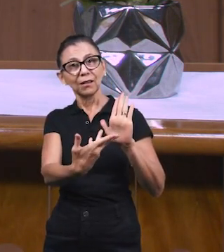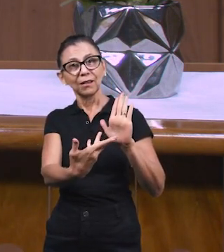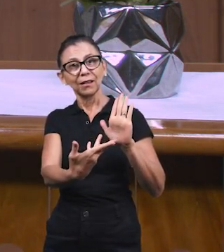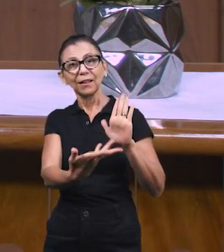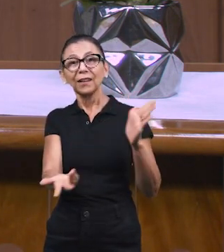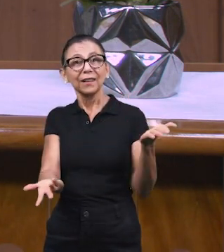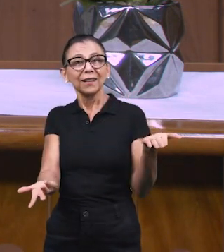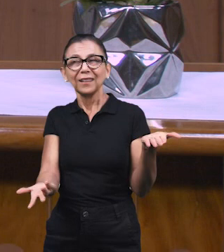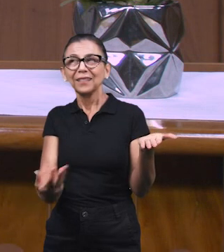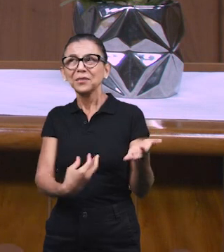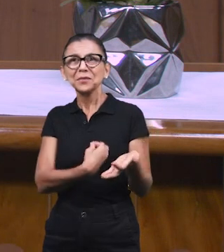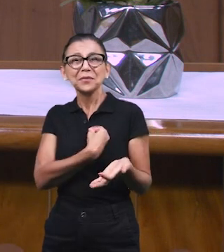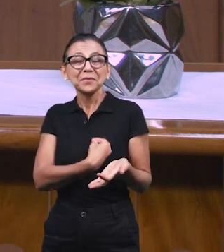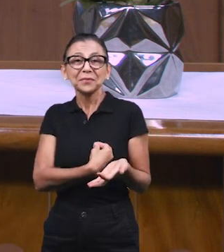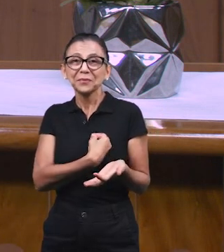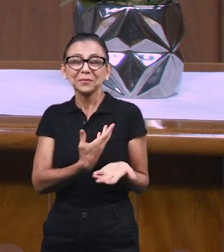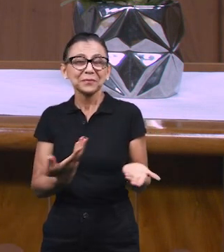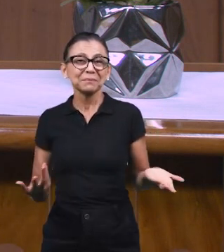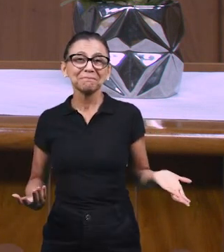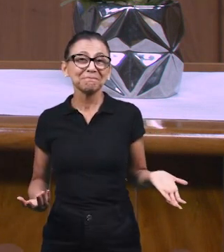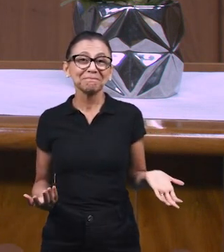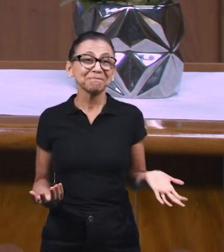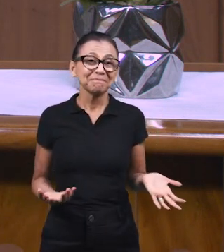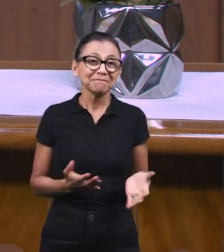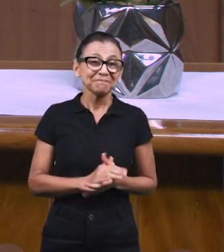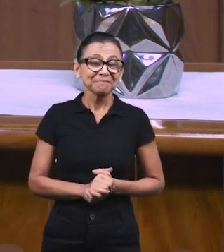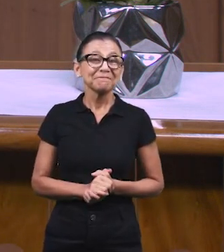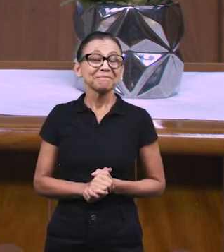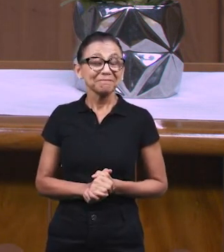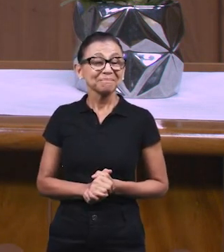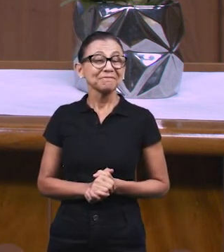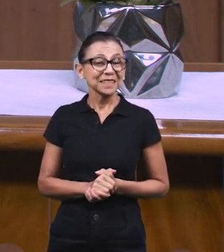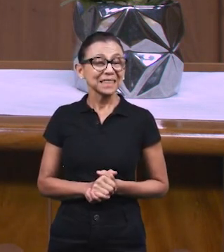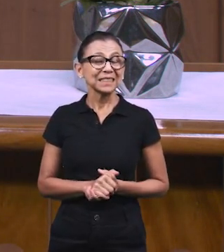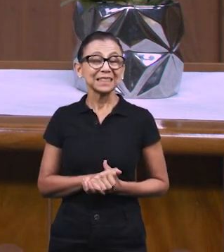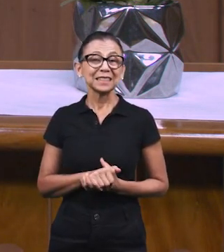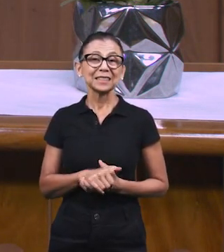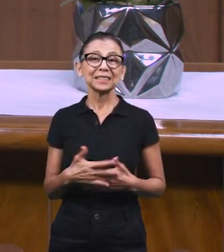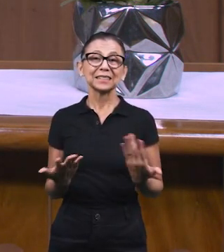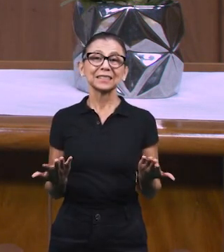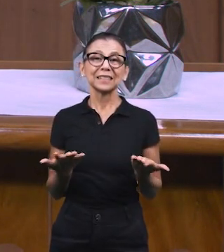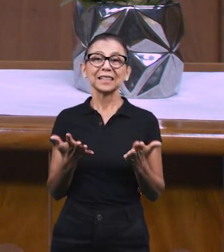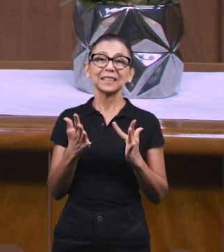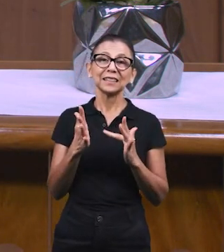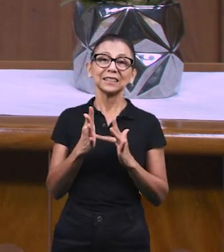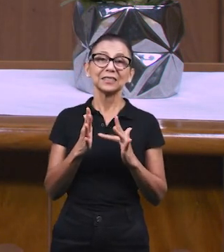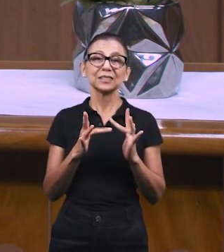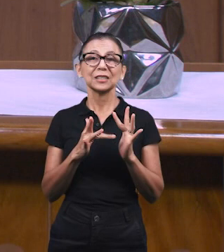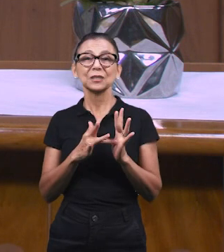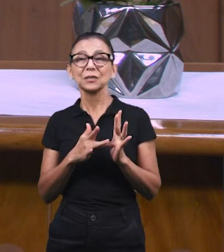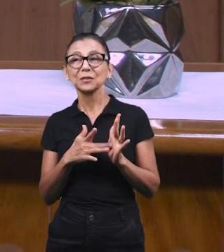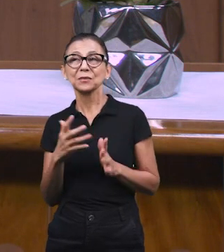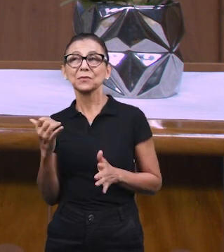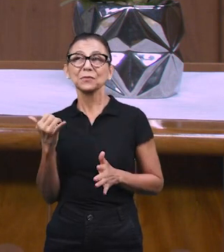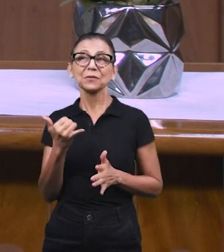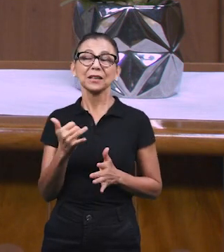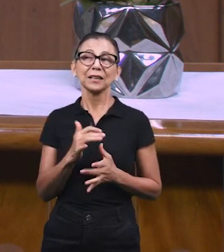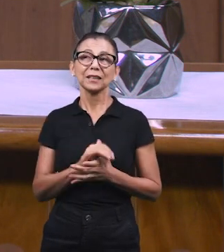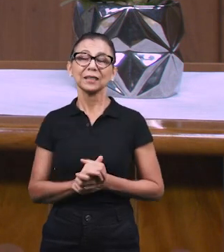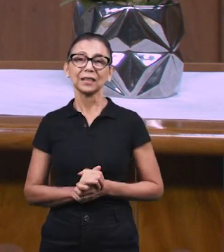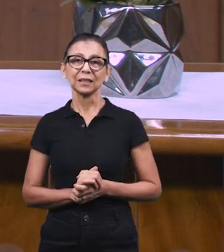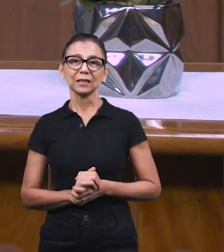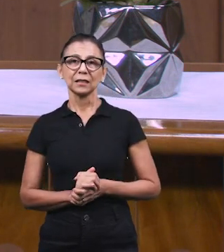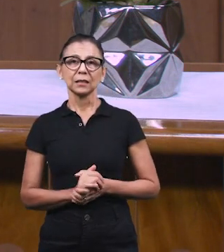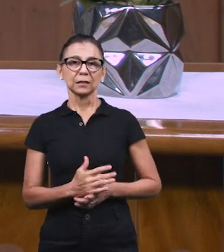vivo e no caminho ele nos falava. No caminho da vida,